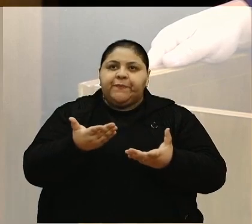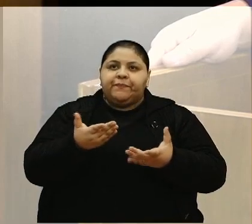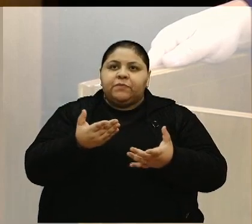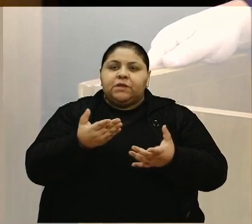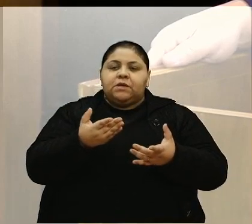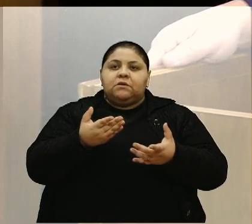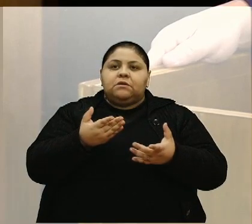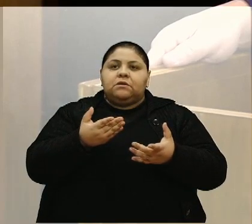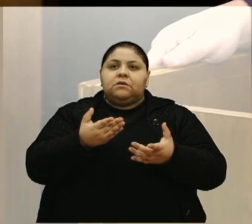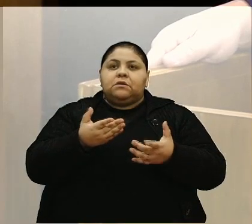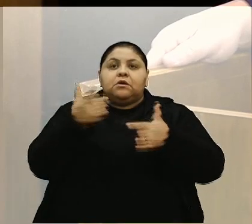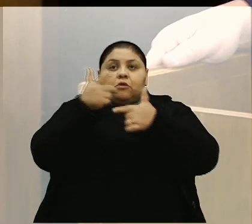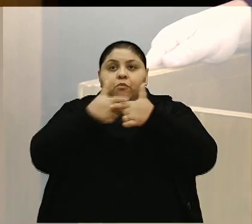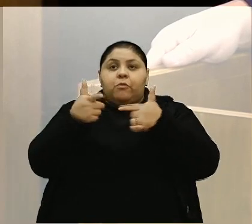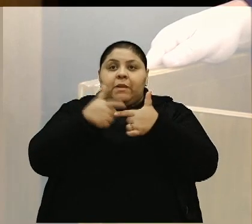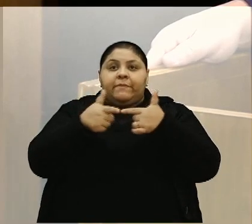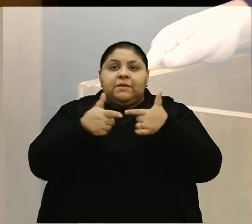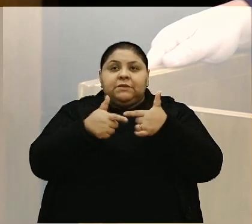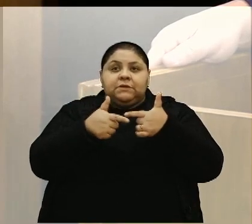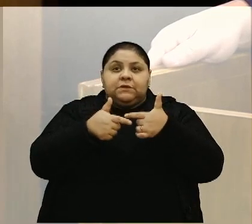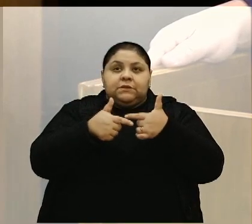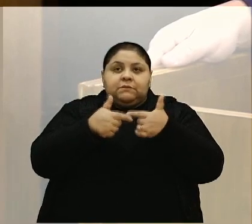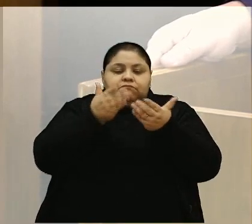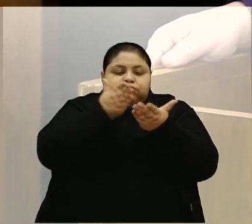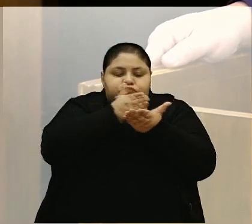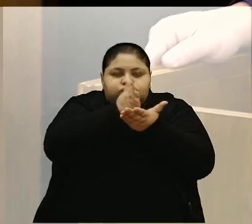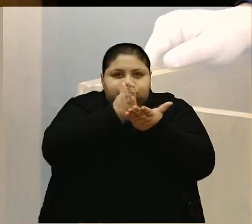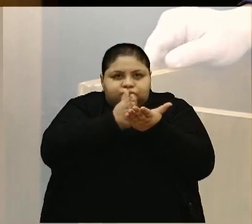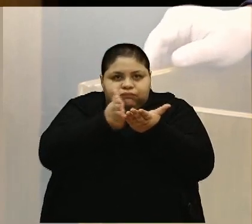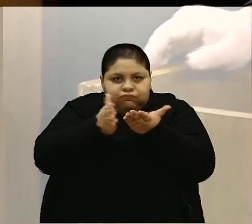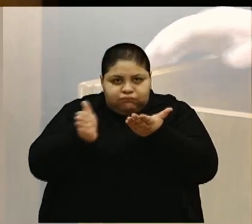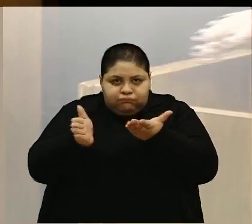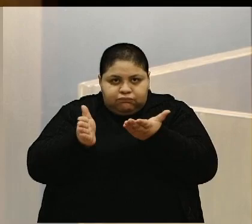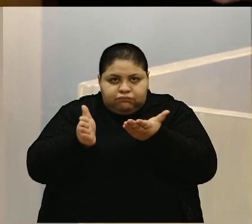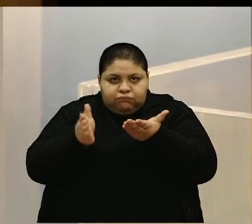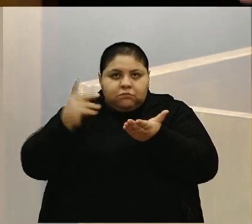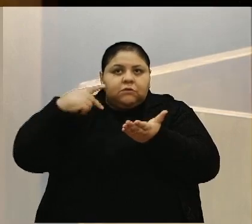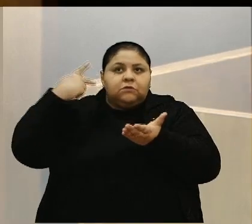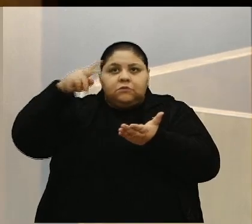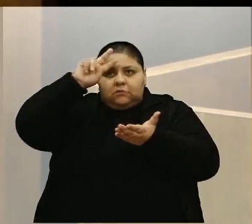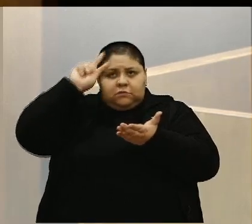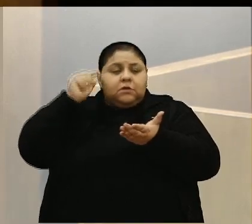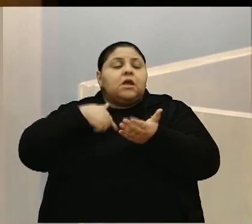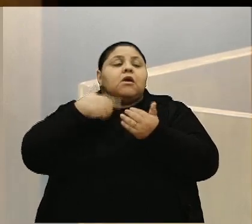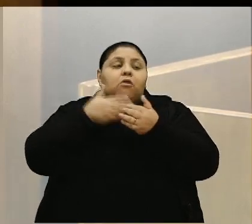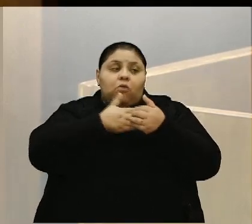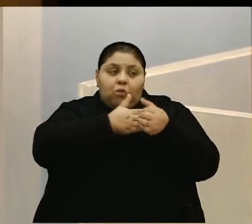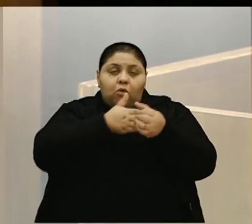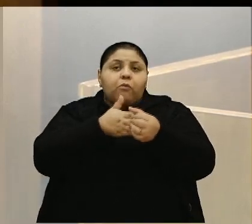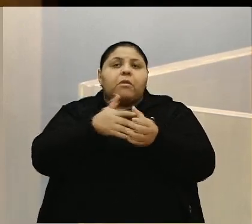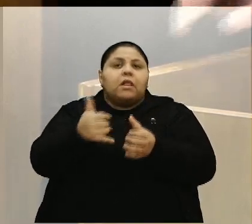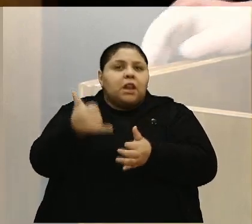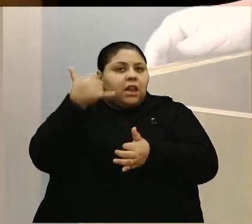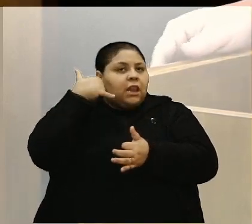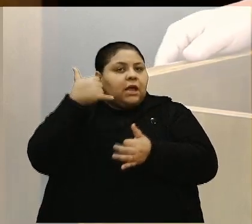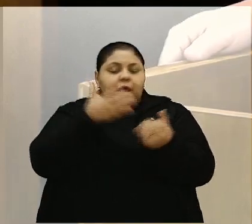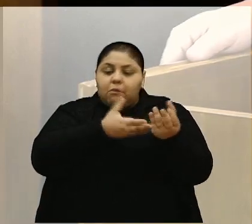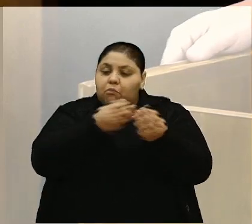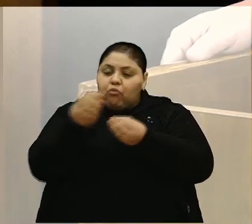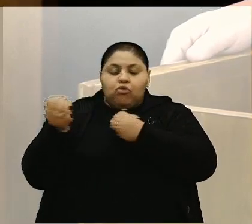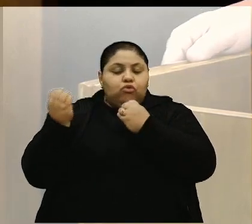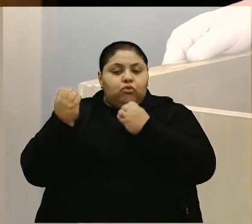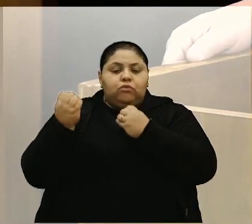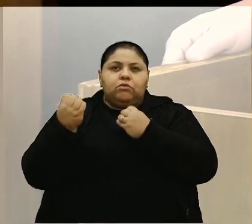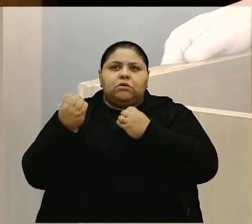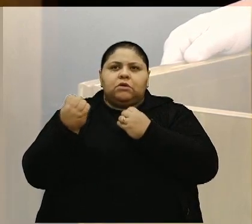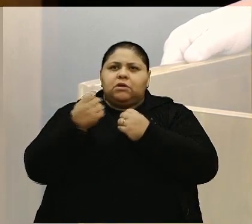trazer problemas pontuais. Porque, vereador Ues, eu acompanhei o senhor, liguei para o senhor diversas vezes e fui,